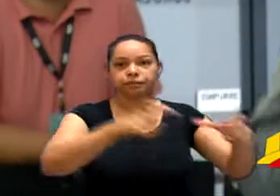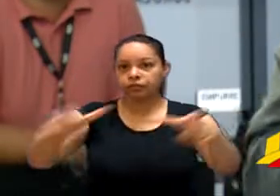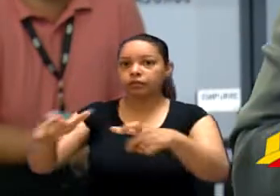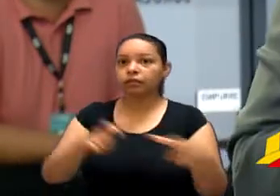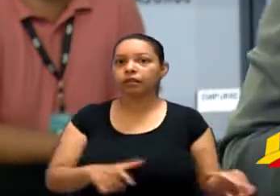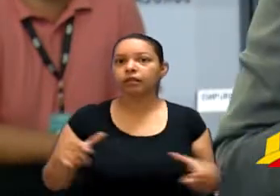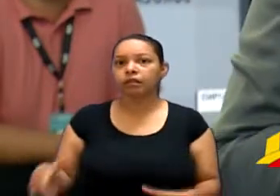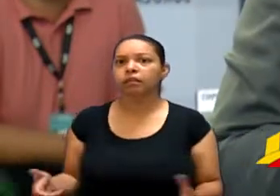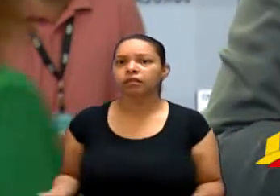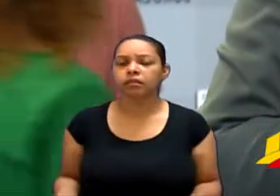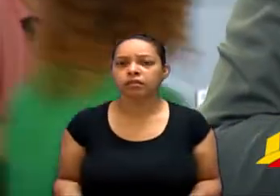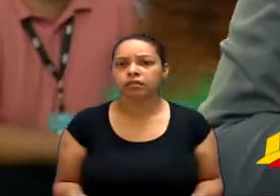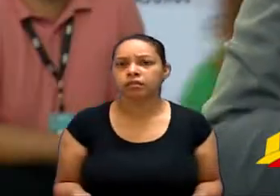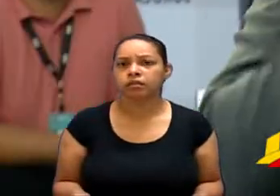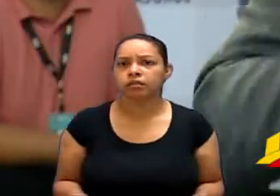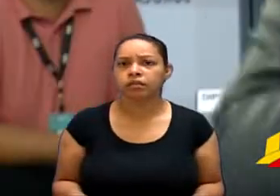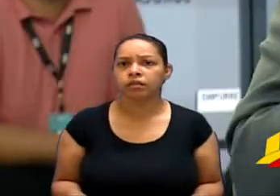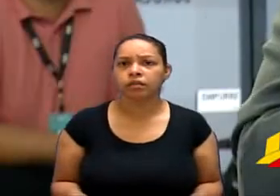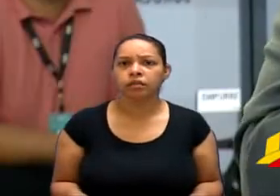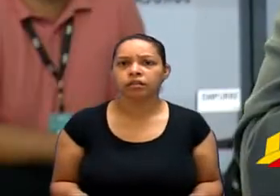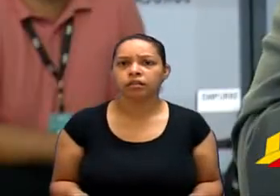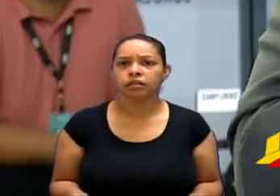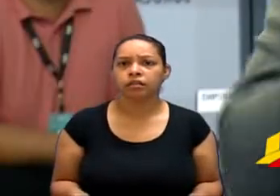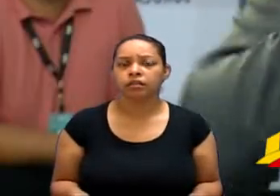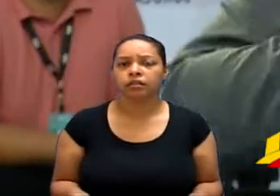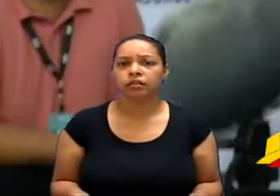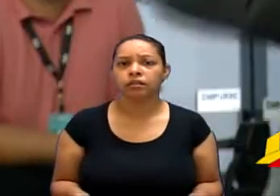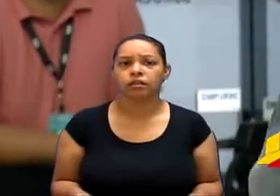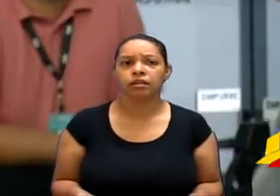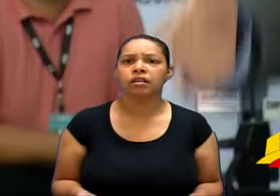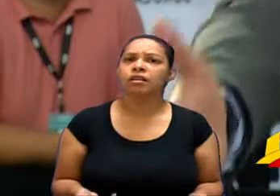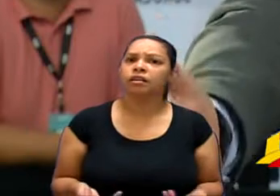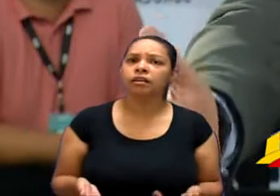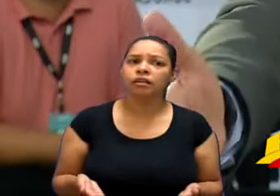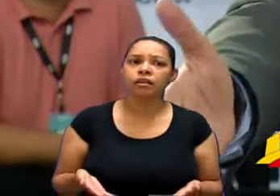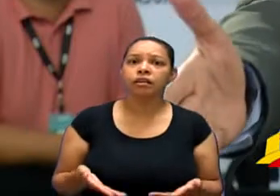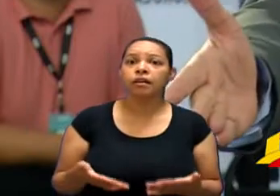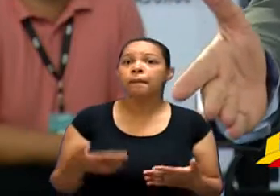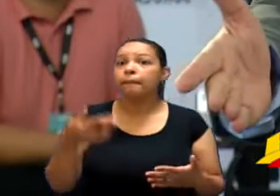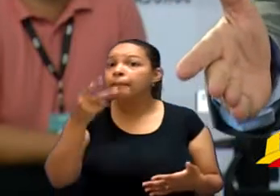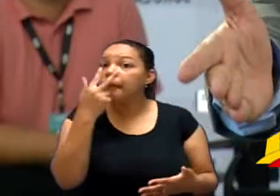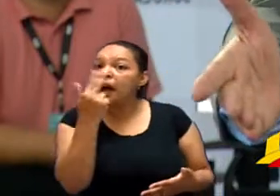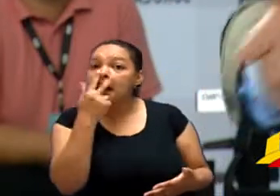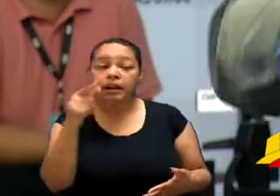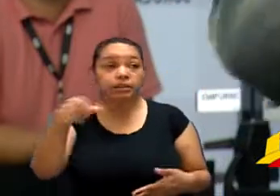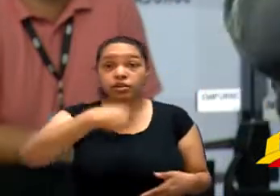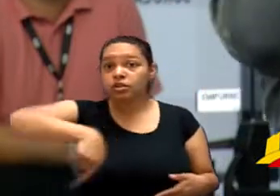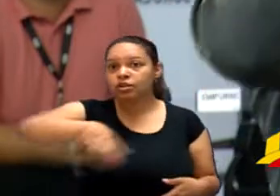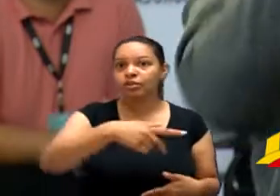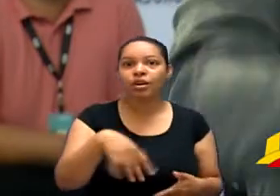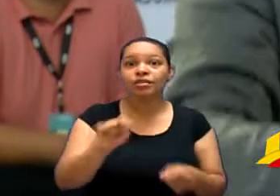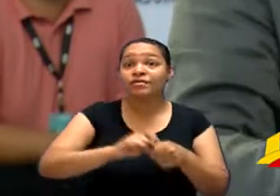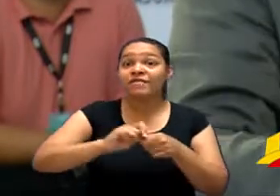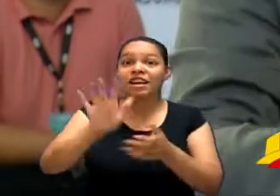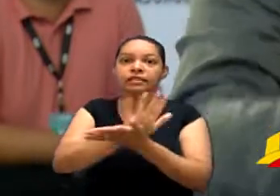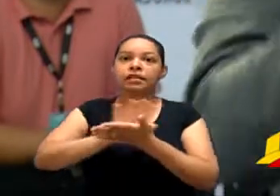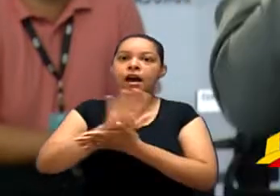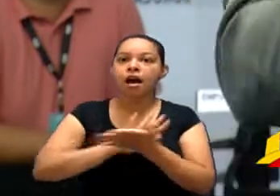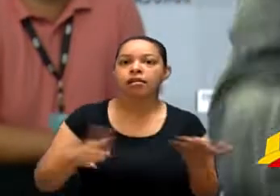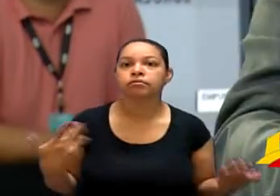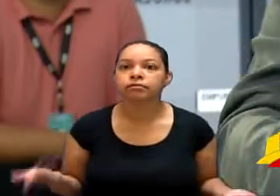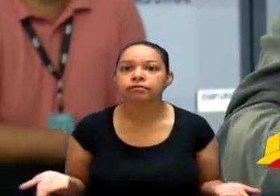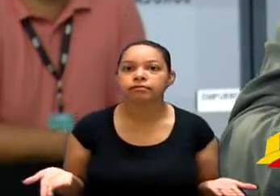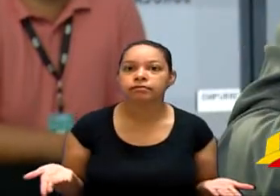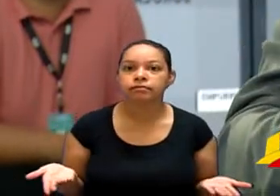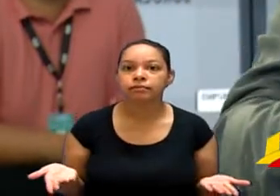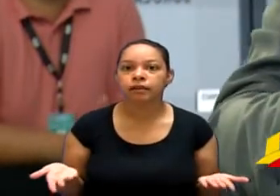Cícero lá na zona norte o França também quer dizer fica como a gente não fez nada então é esse negócio de oitiva Aí Cláudio pega